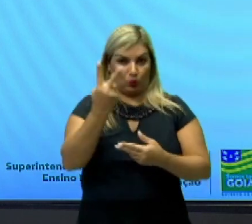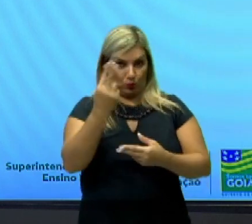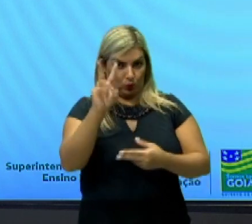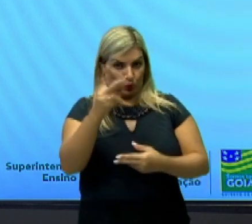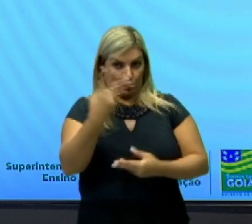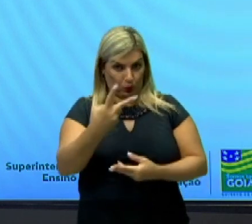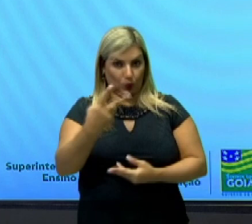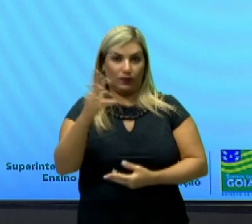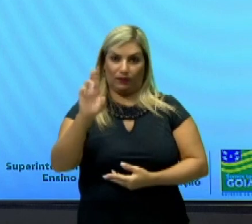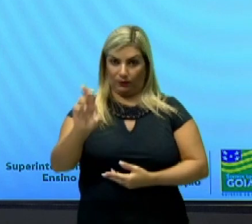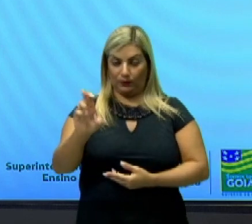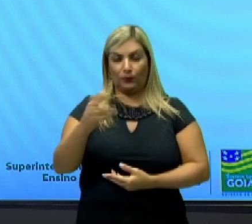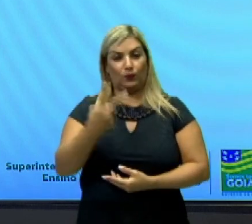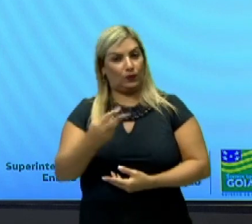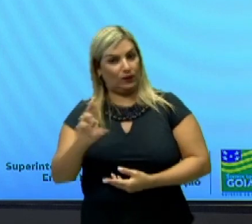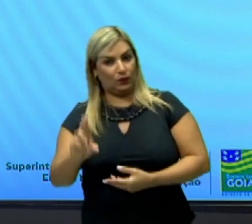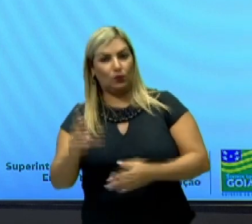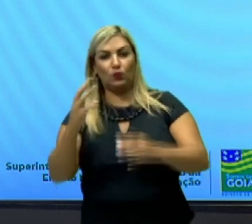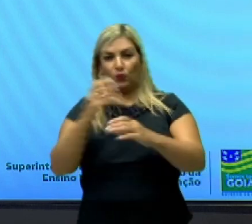resistores